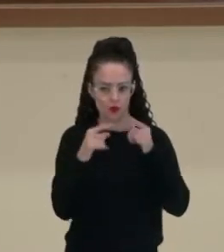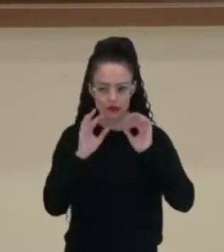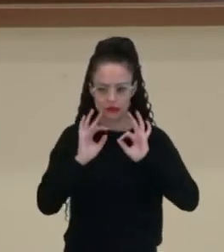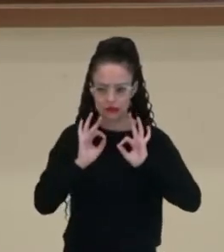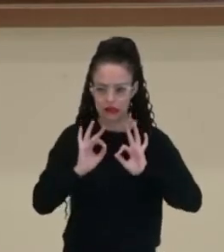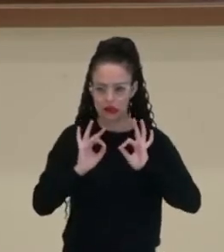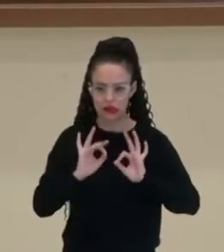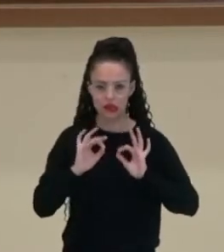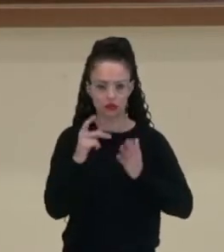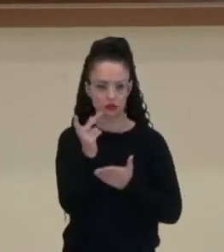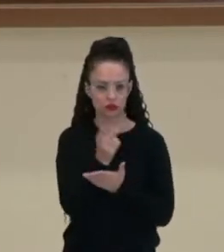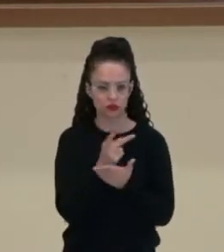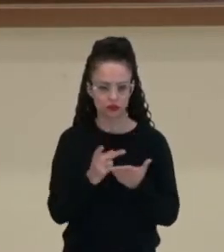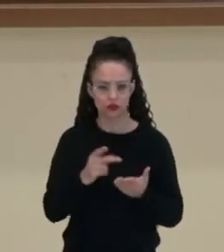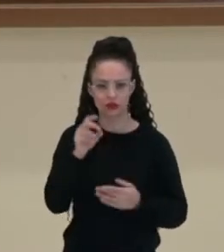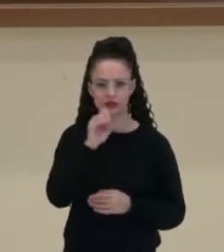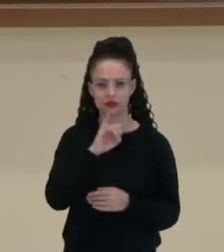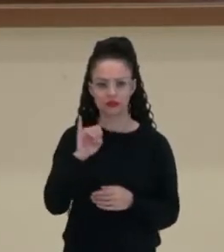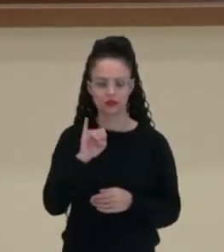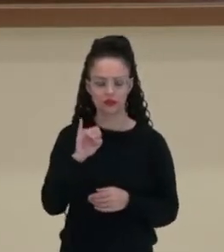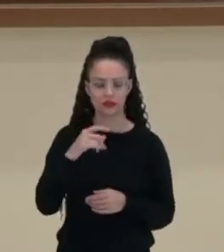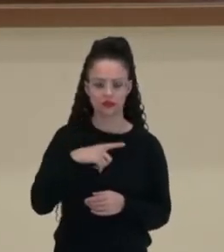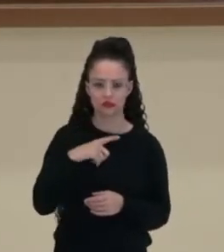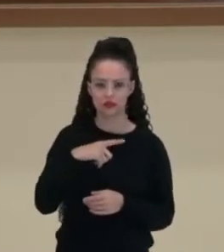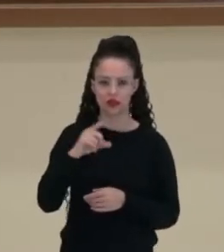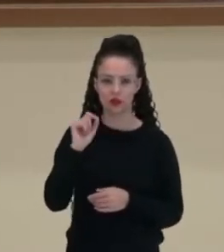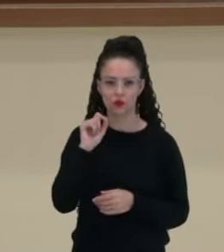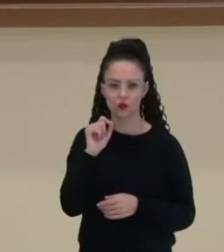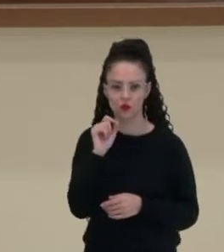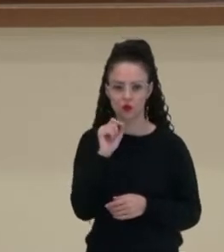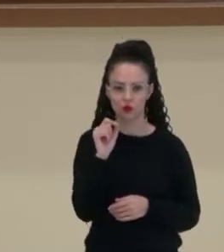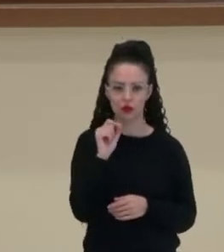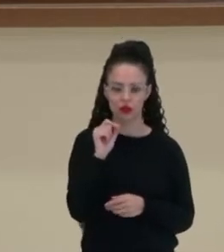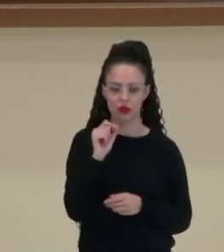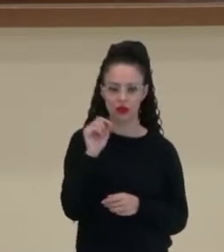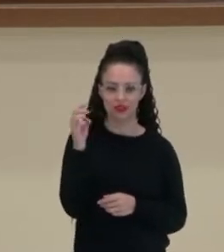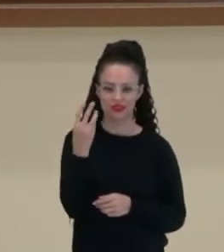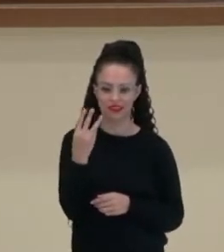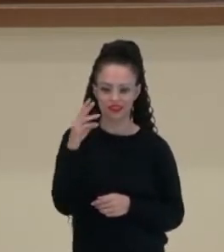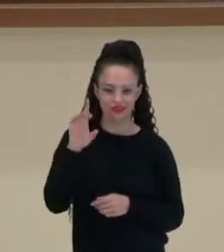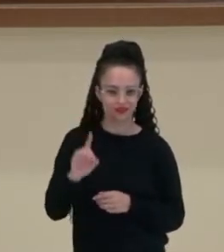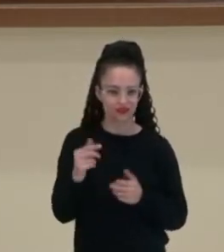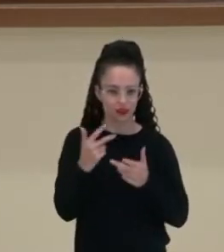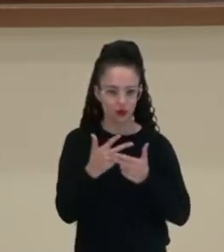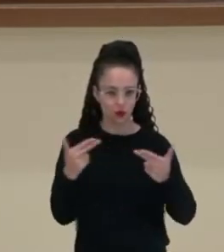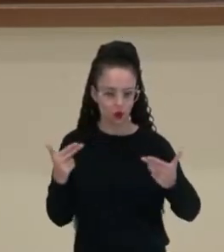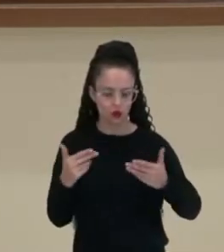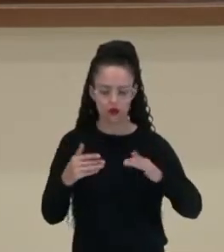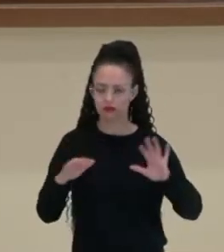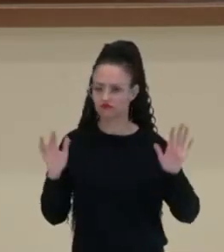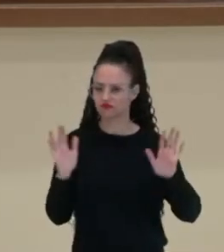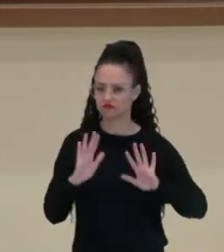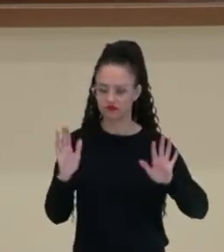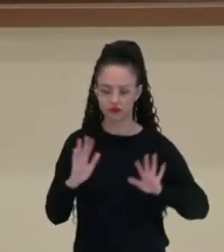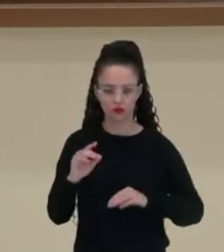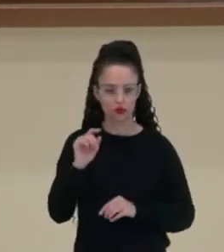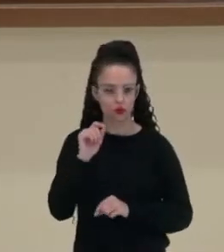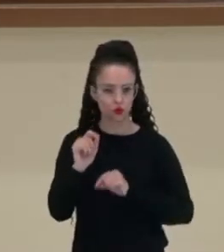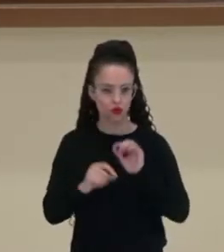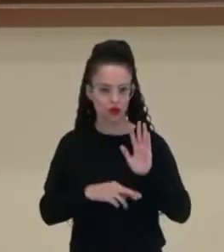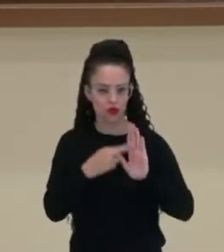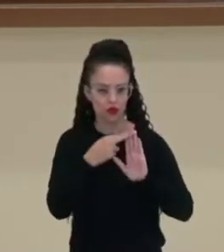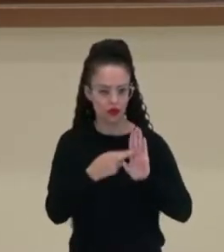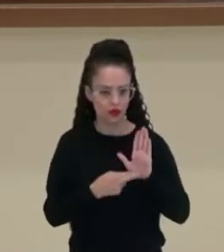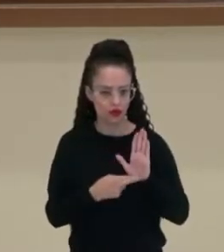correta no desenho, se tá, né, se tem a questão da perspectiva, da tridimensionalidade, com